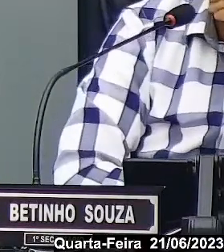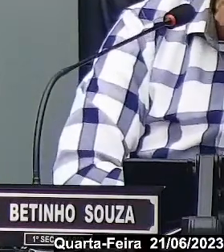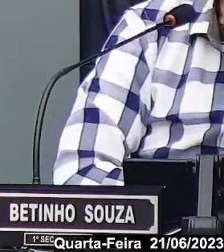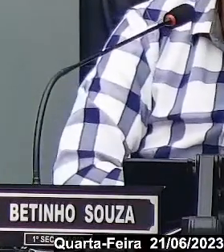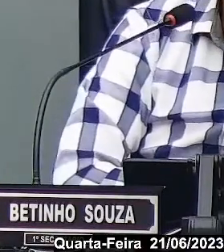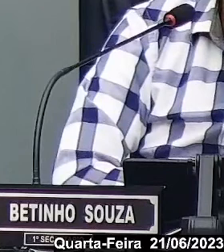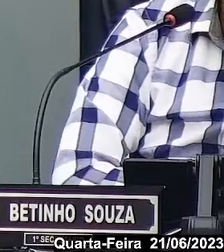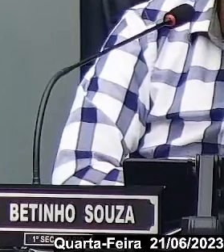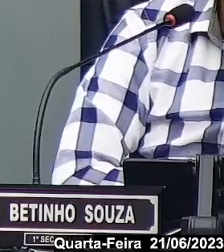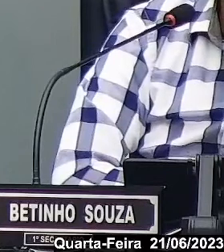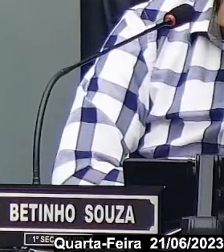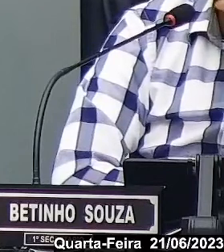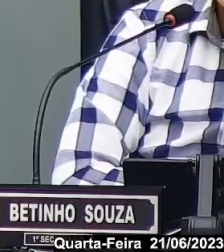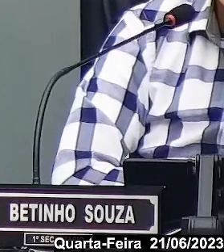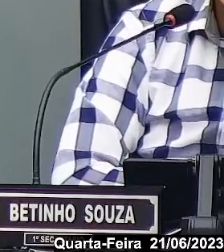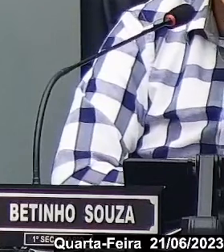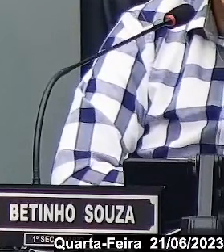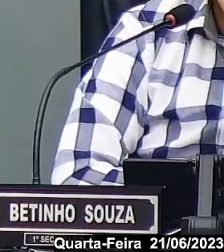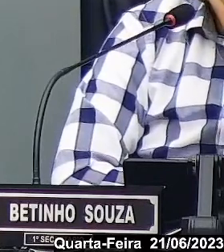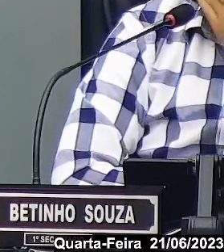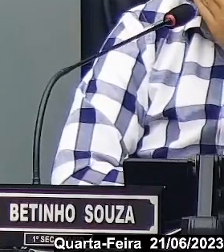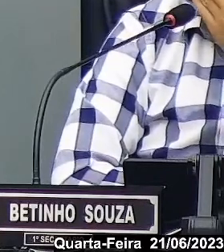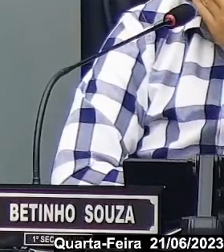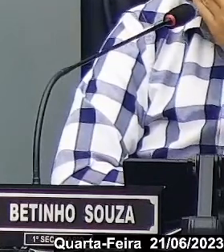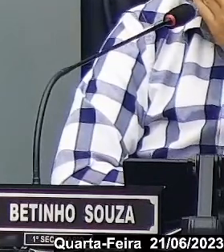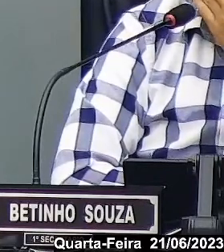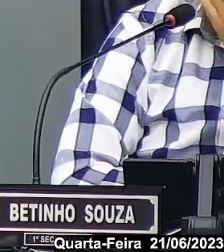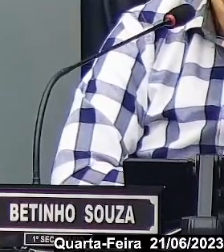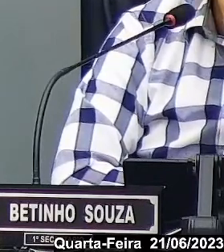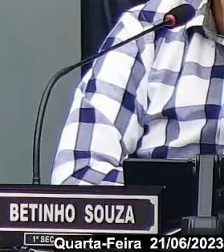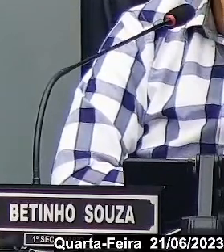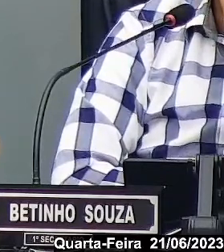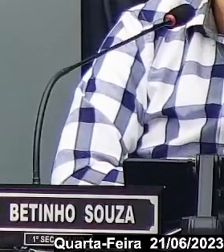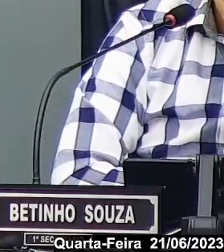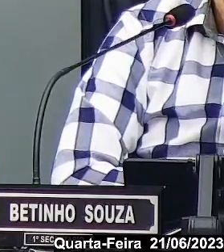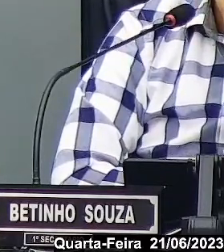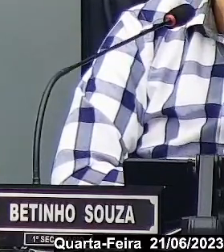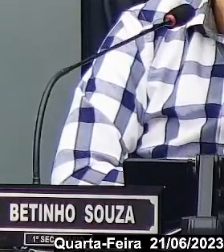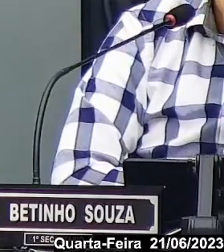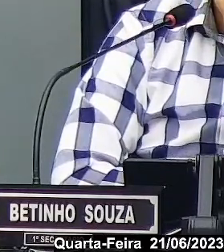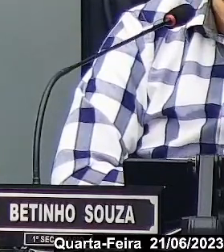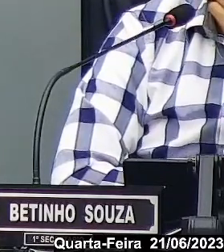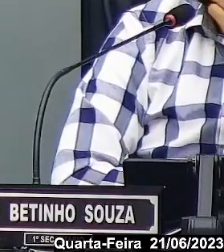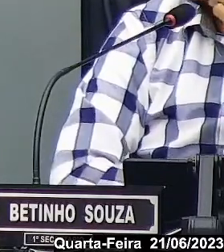vocês. Eu só gostaria de, antes de chamar o próximo inscrito,